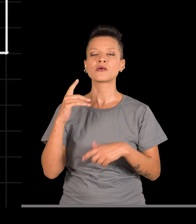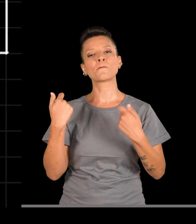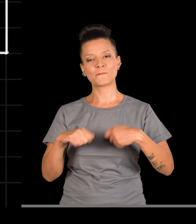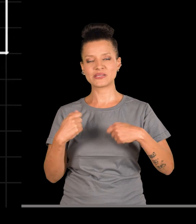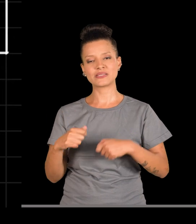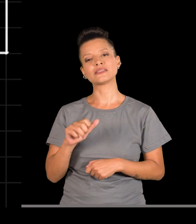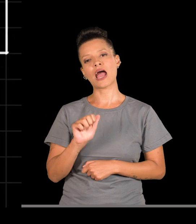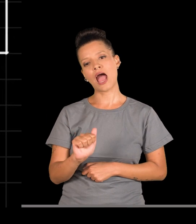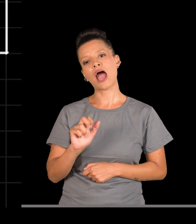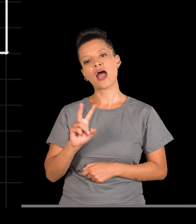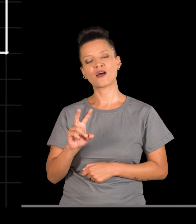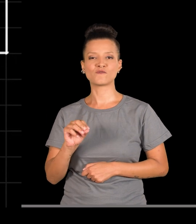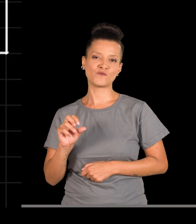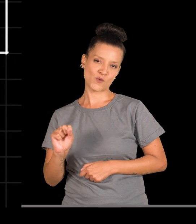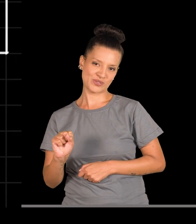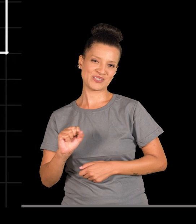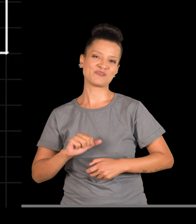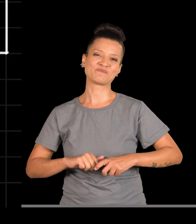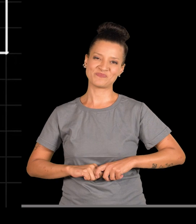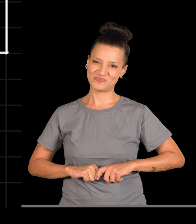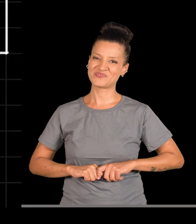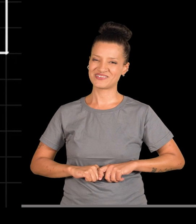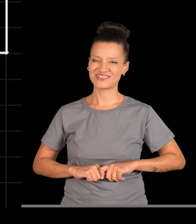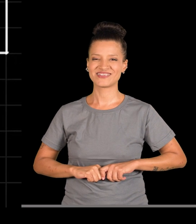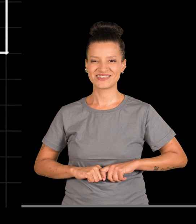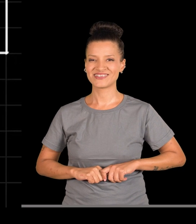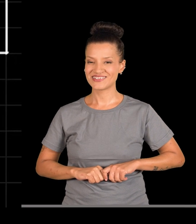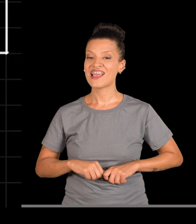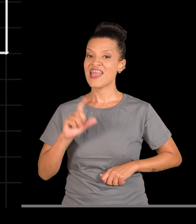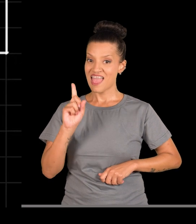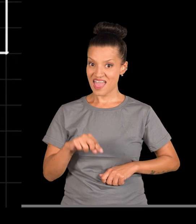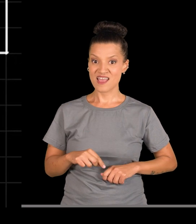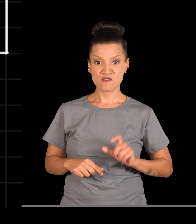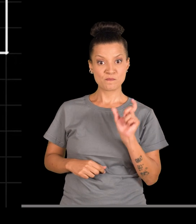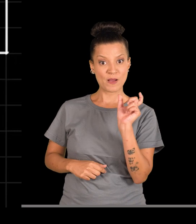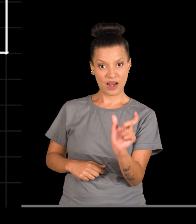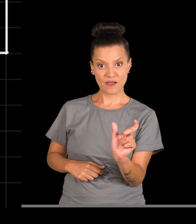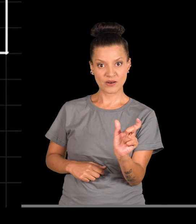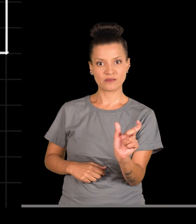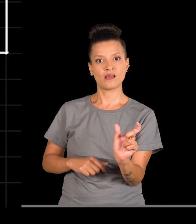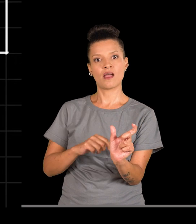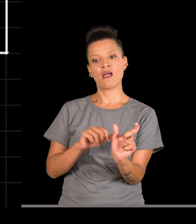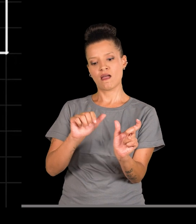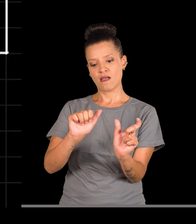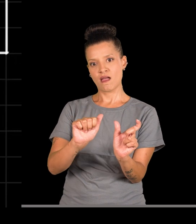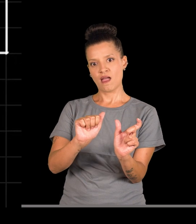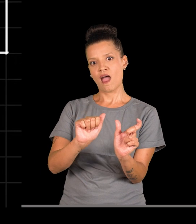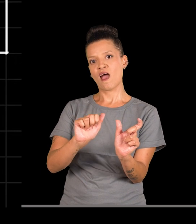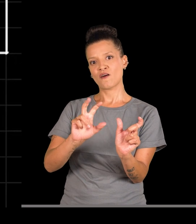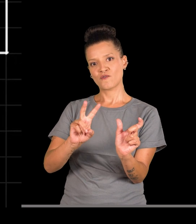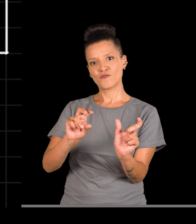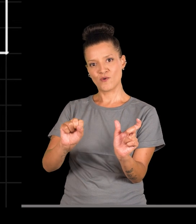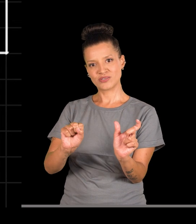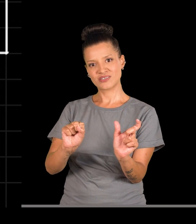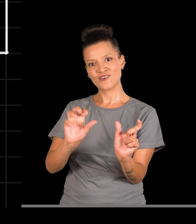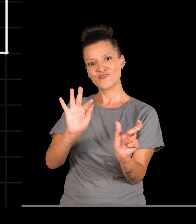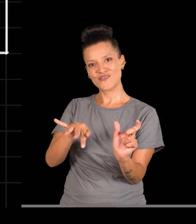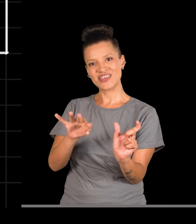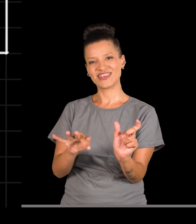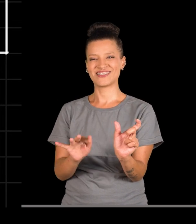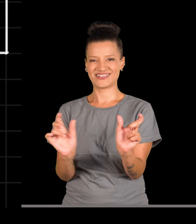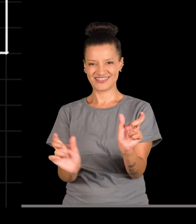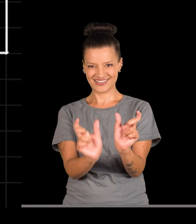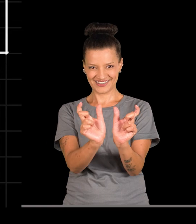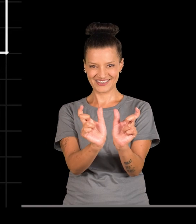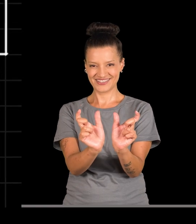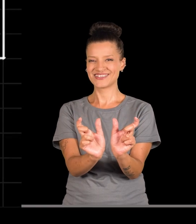só uma curiosidadezinha aí bacana sobre de onde surgiu esse nome avo, né? É exatamente aí o sufixo da palavra oitavo.